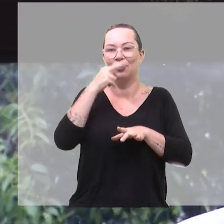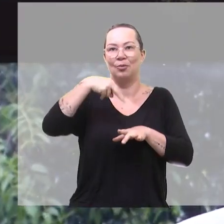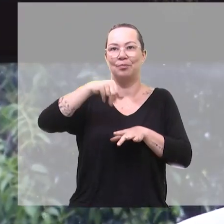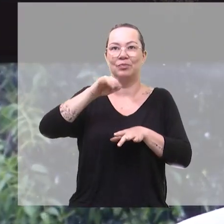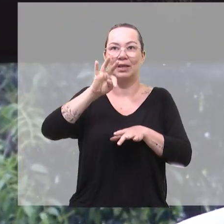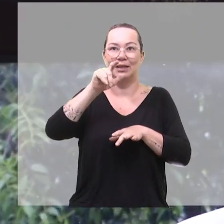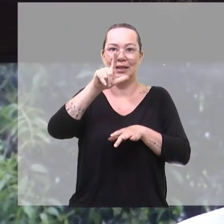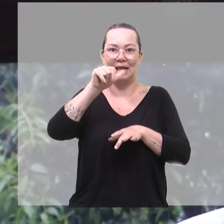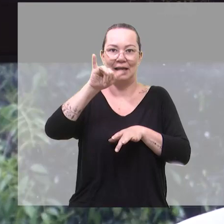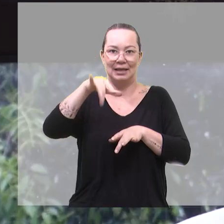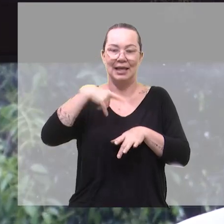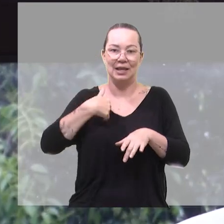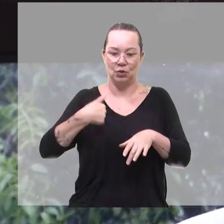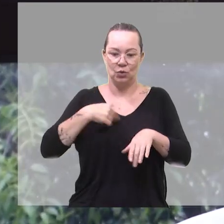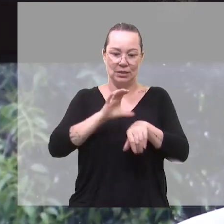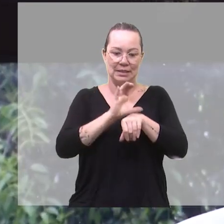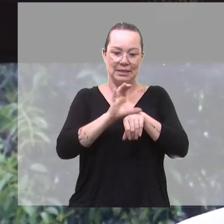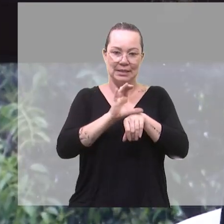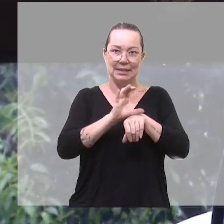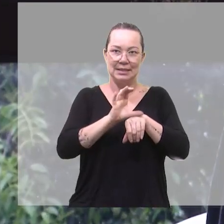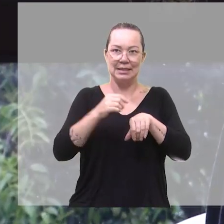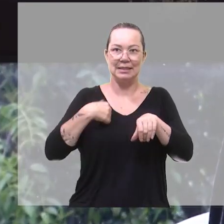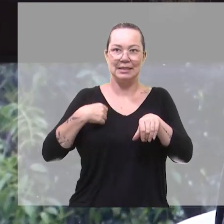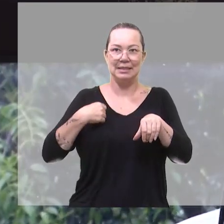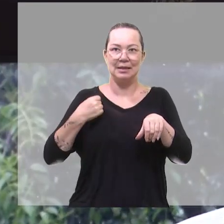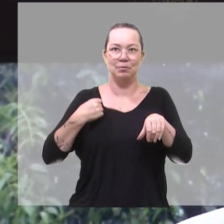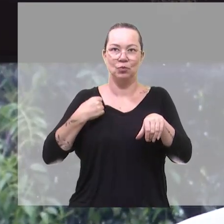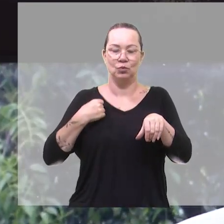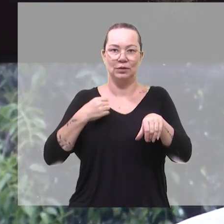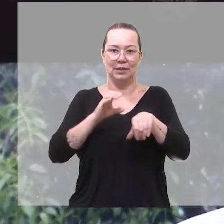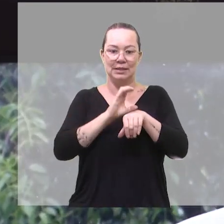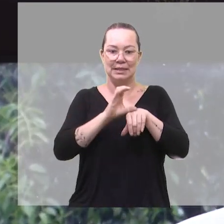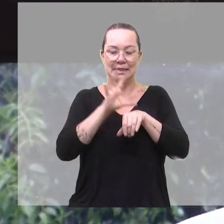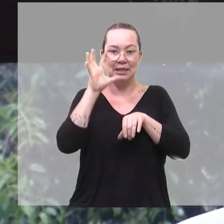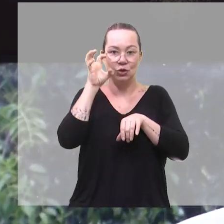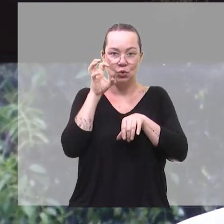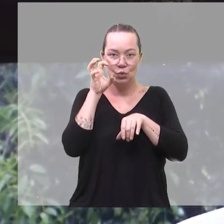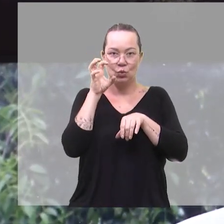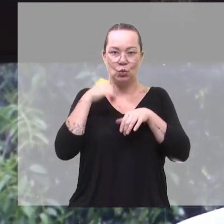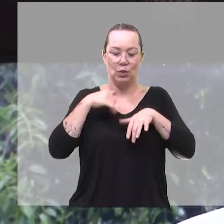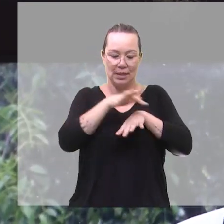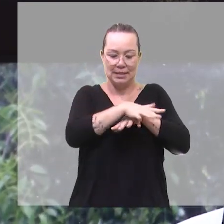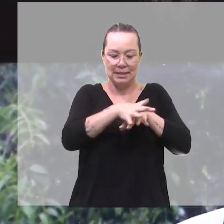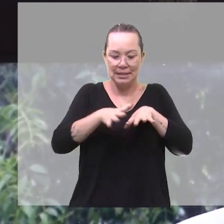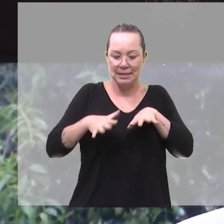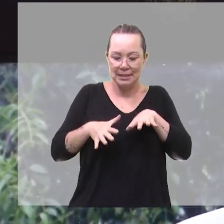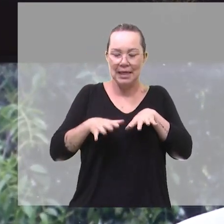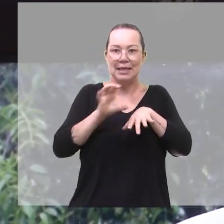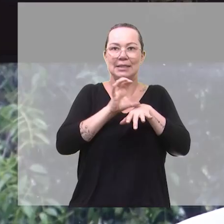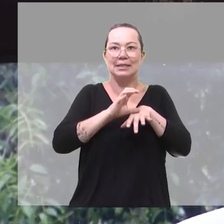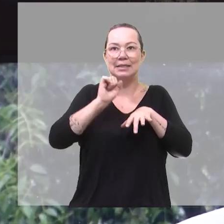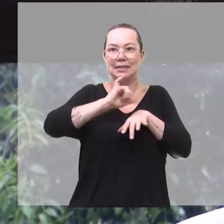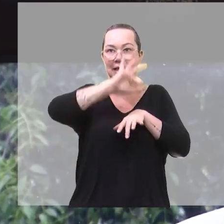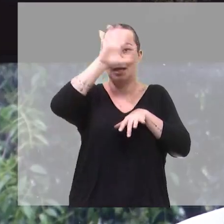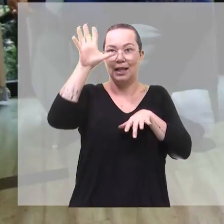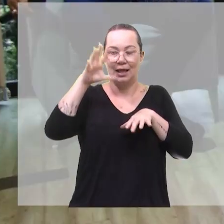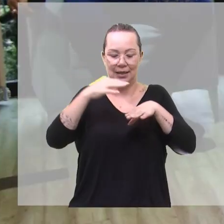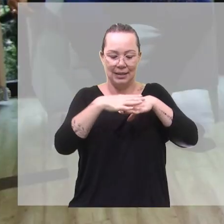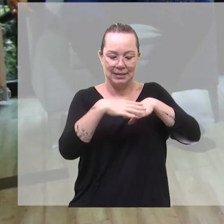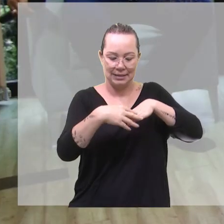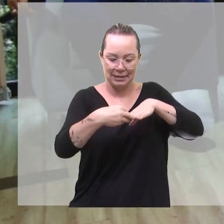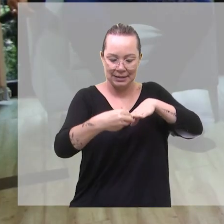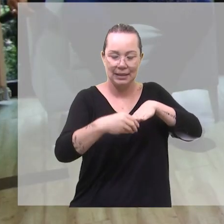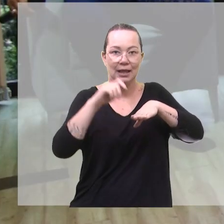reverência à Natália. Estou de cinza, camisa, então, uma blusa de malha cinza escura, uma saia cinza